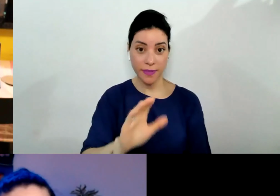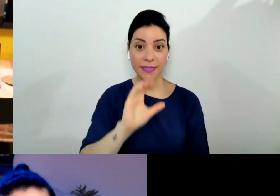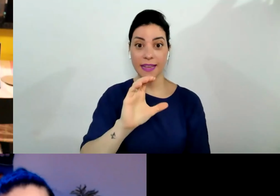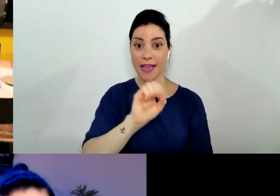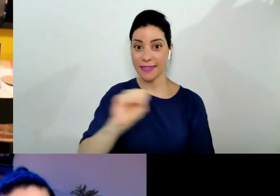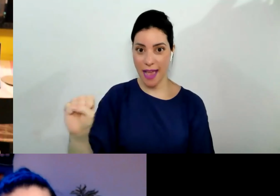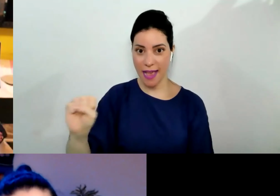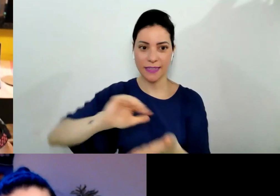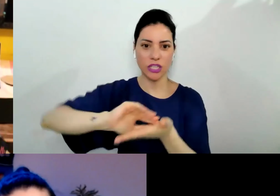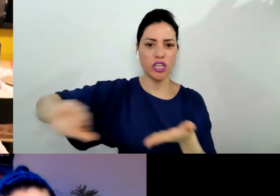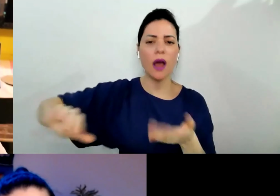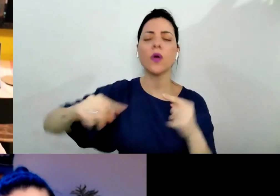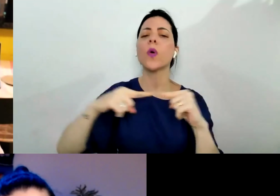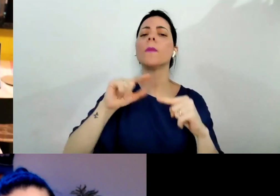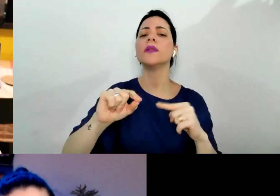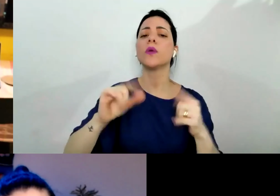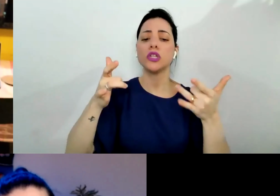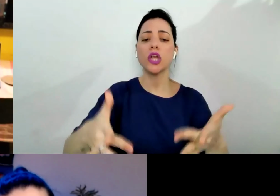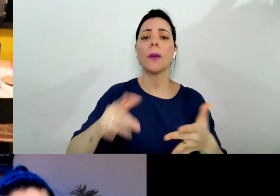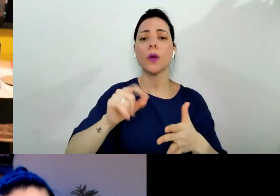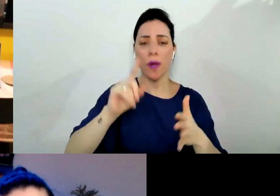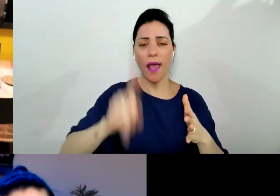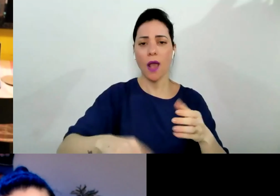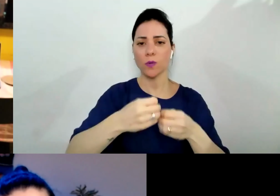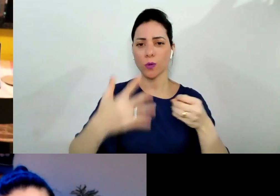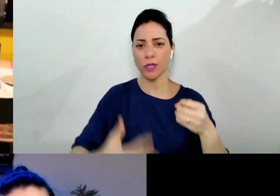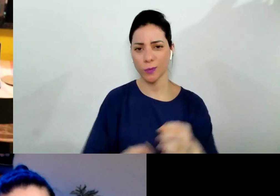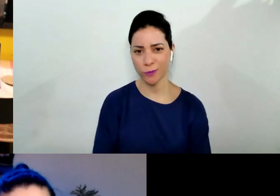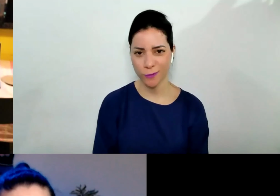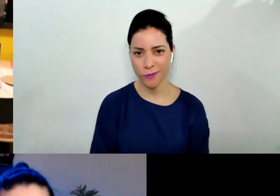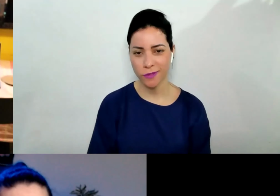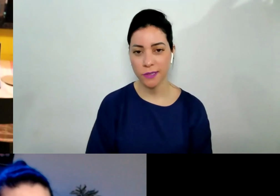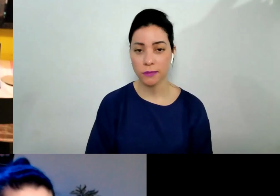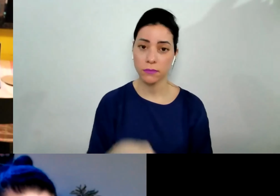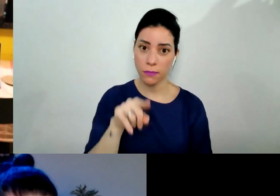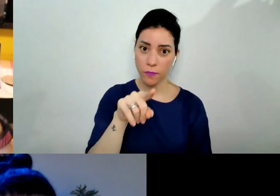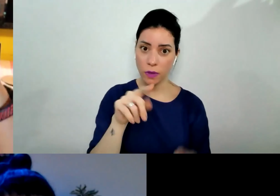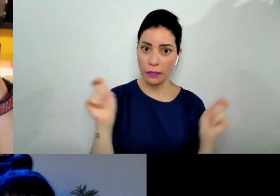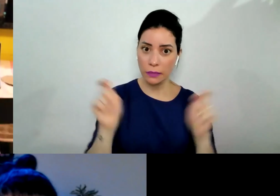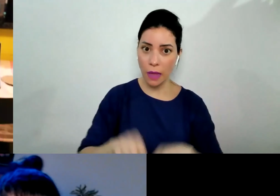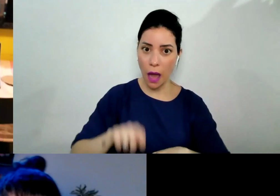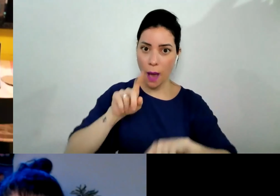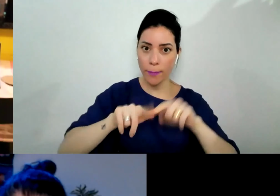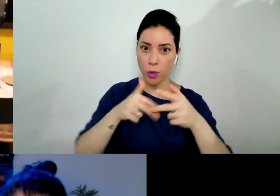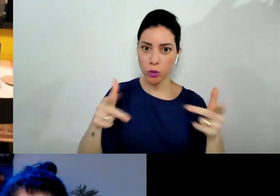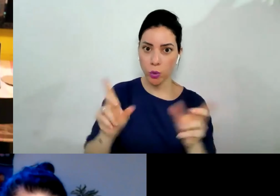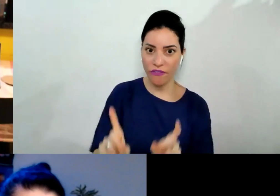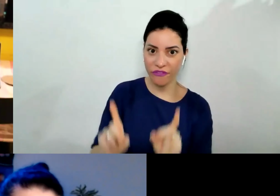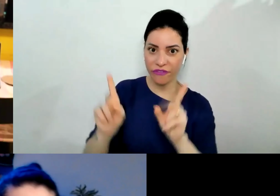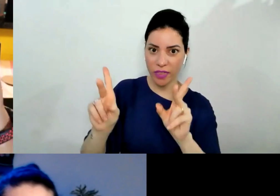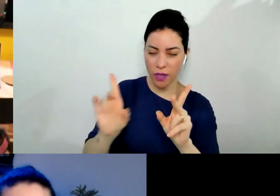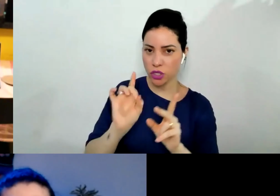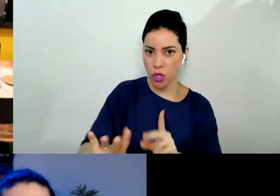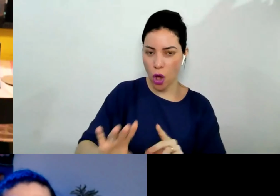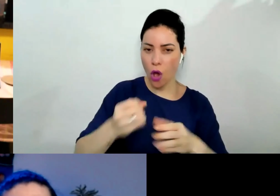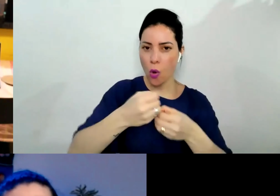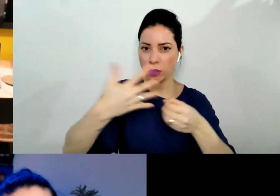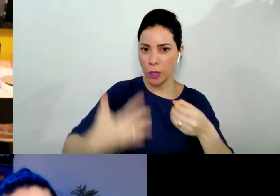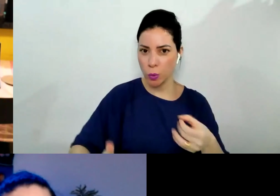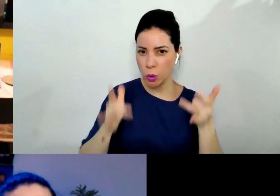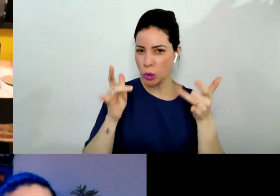CSS sobrou o que o conteúdo você consegue vender o seu produto só conteúdo que